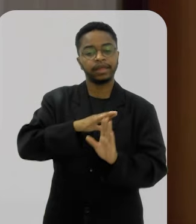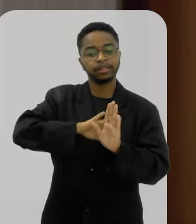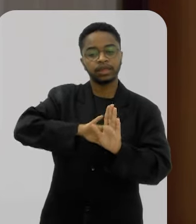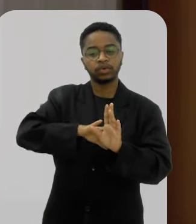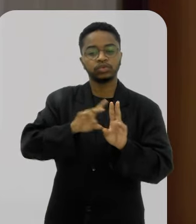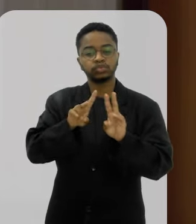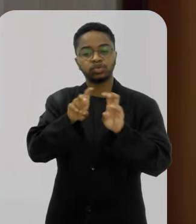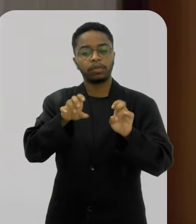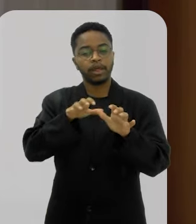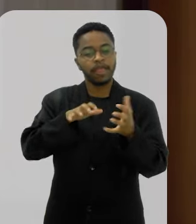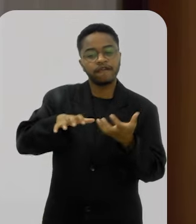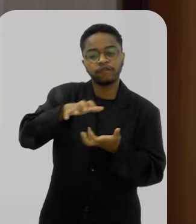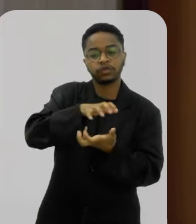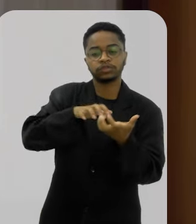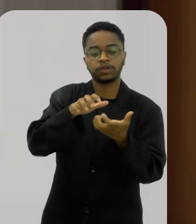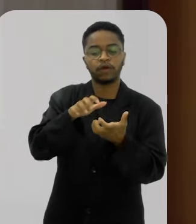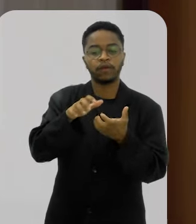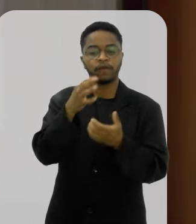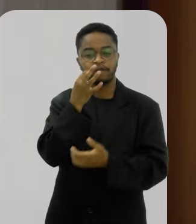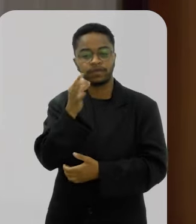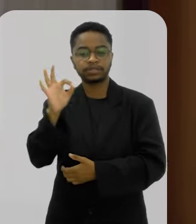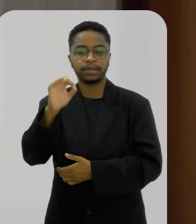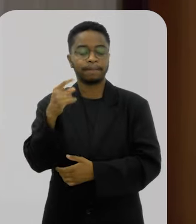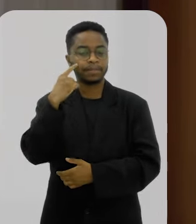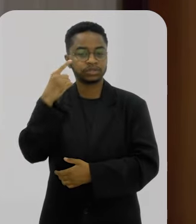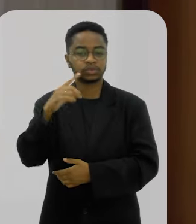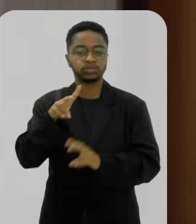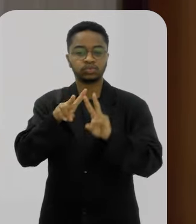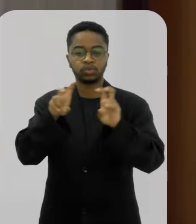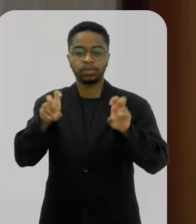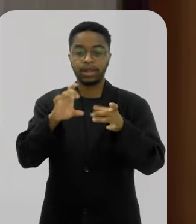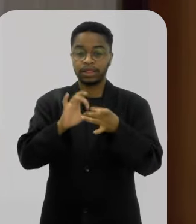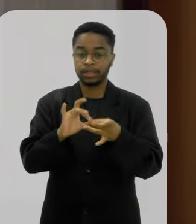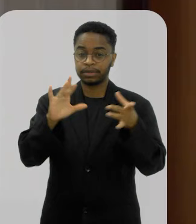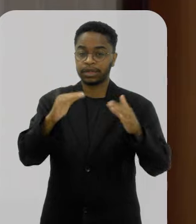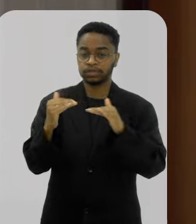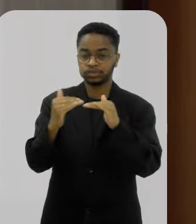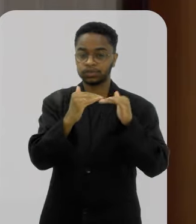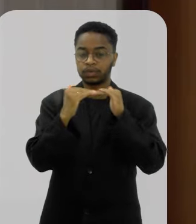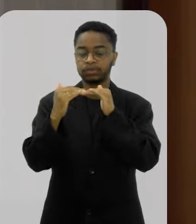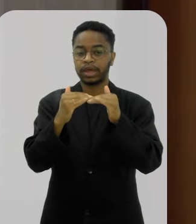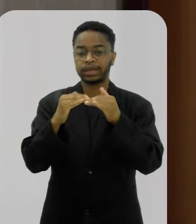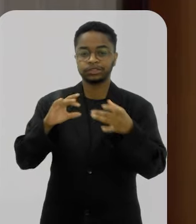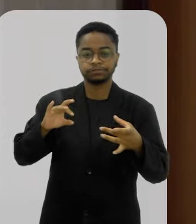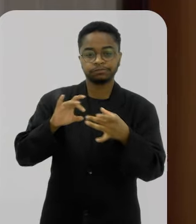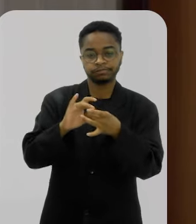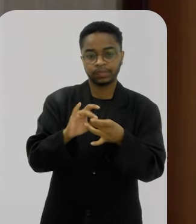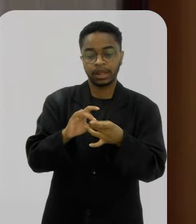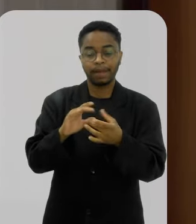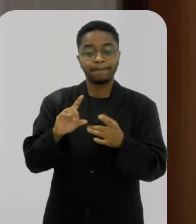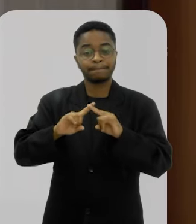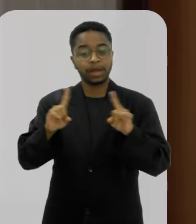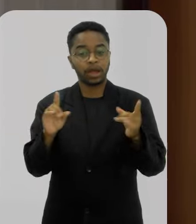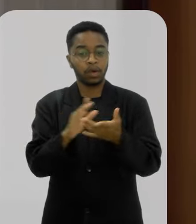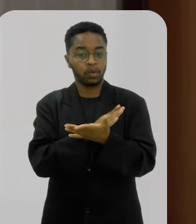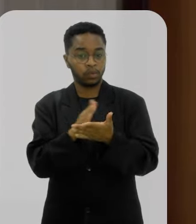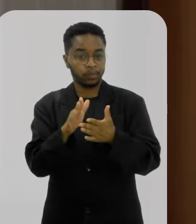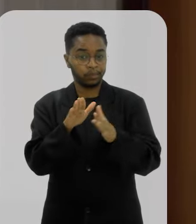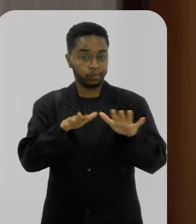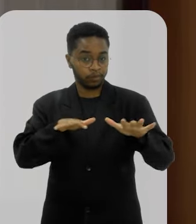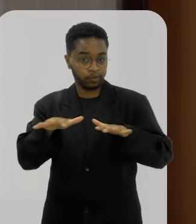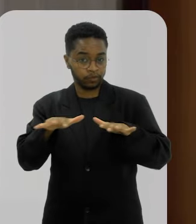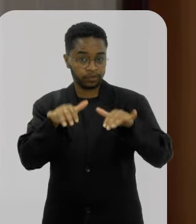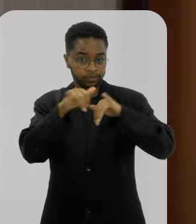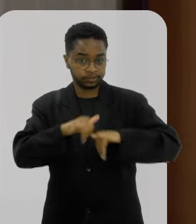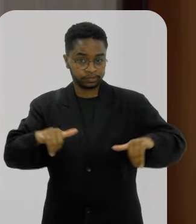Revolução Francesa, pensando no lema igualdade, liberdade, fraternidade, muitos movimentos, quando foram